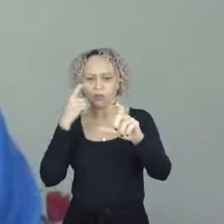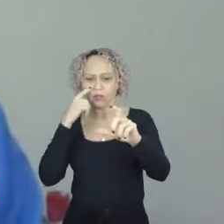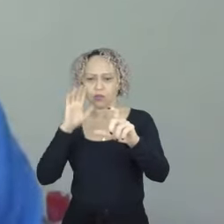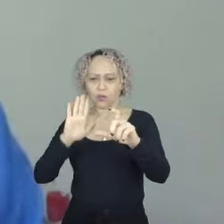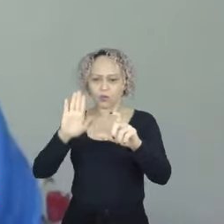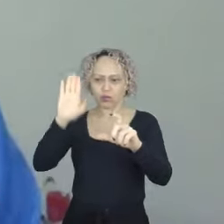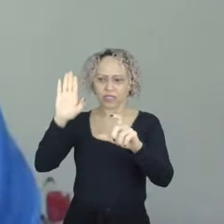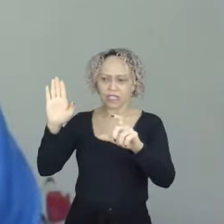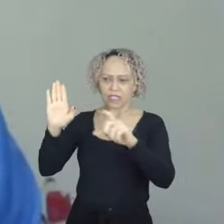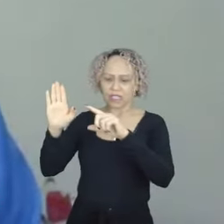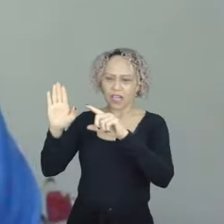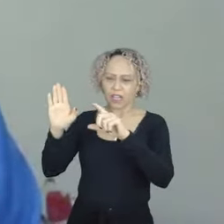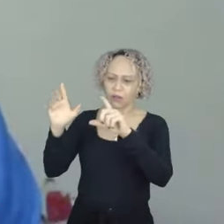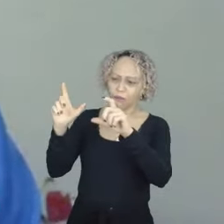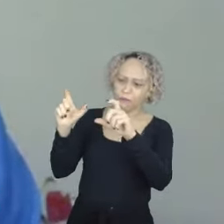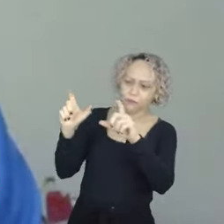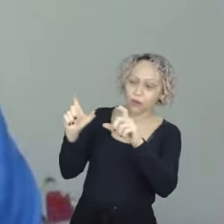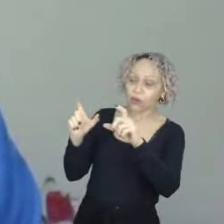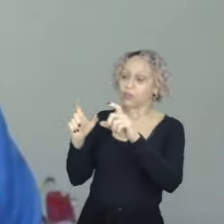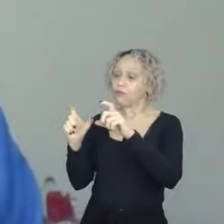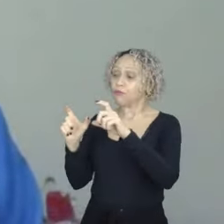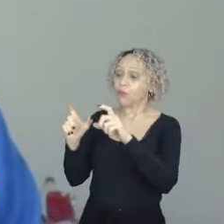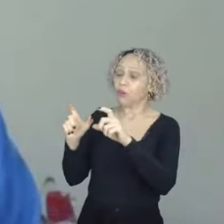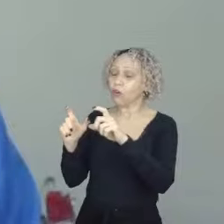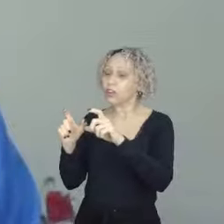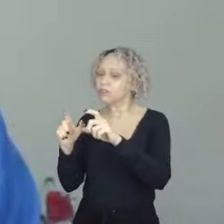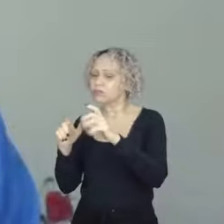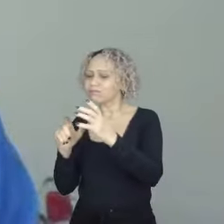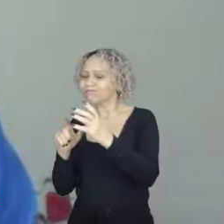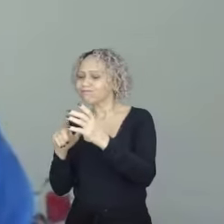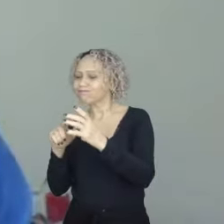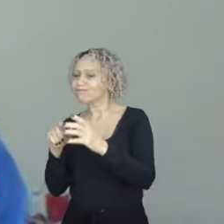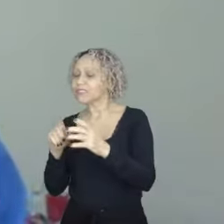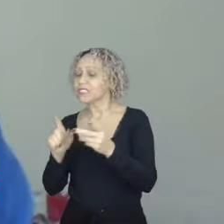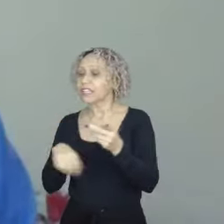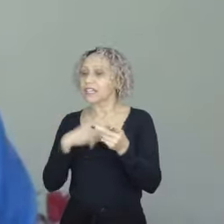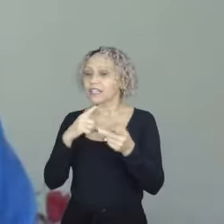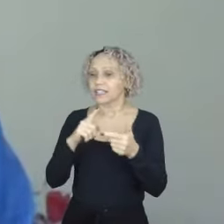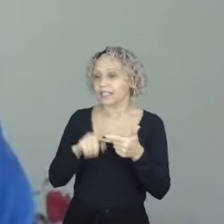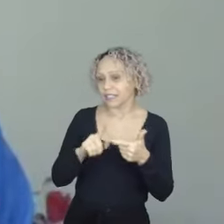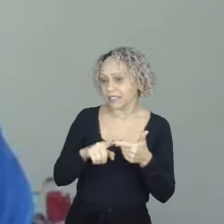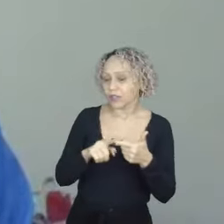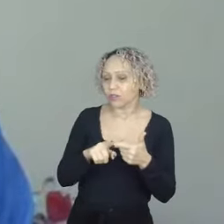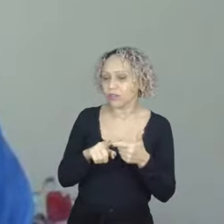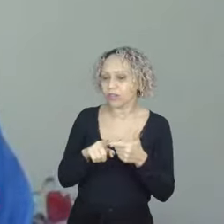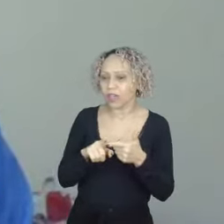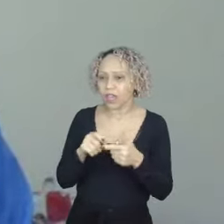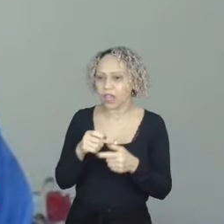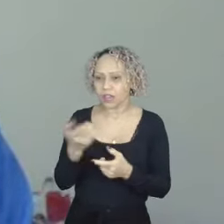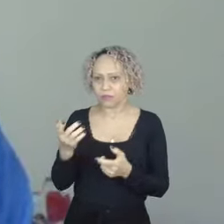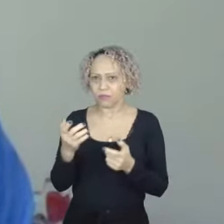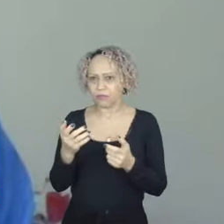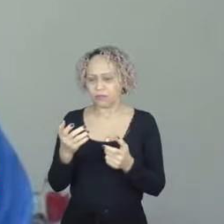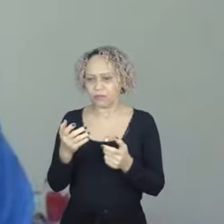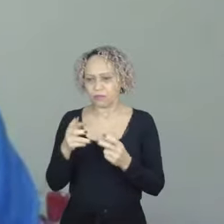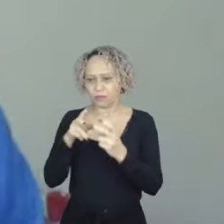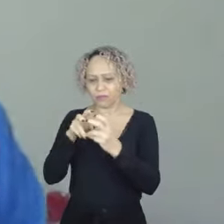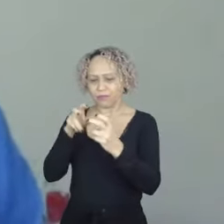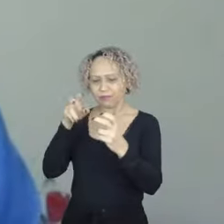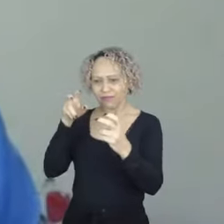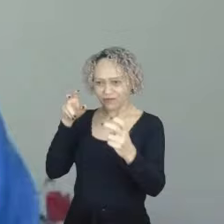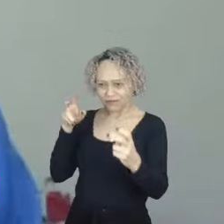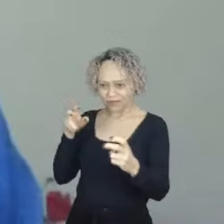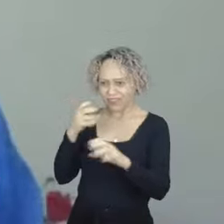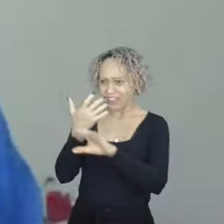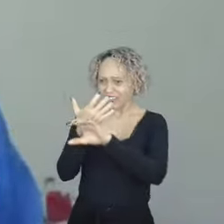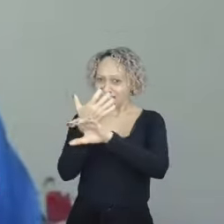candidatos, e o segundo momento será através de entrevistas pessoais, por teleconferência, logicamente, porque não dá para